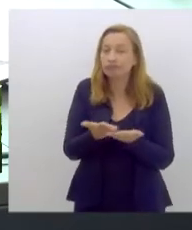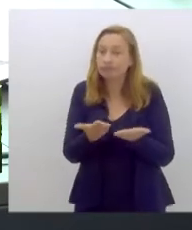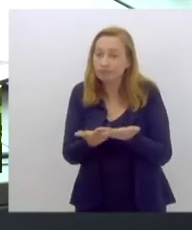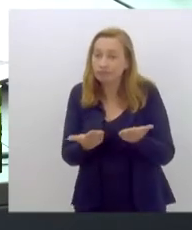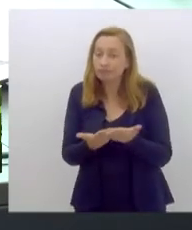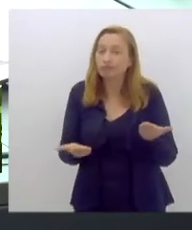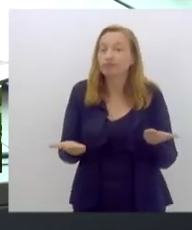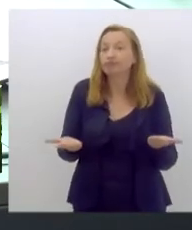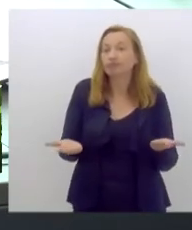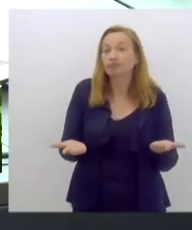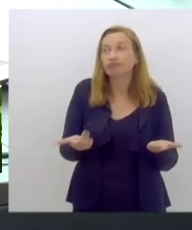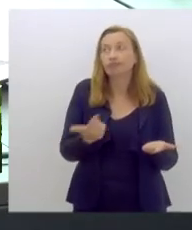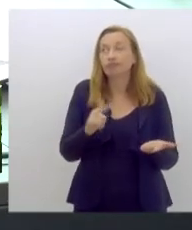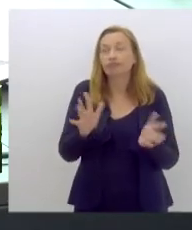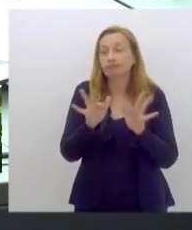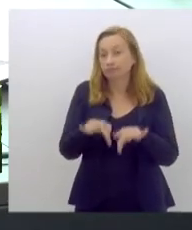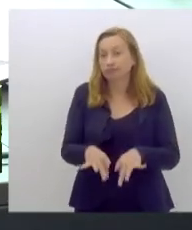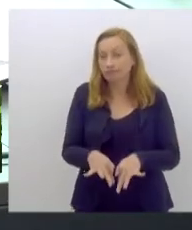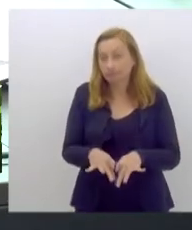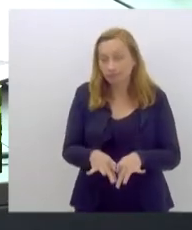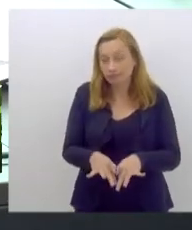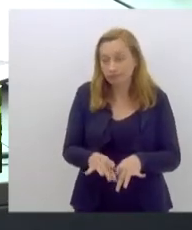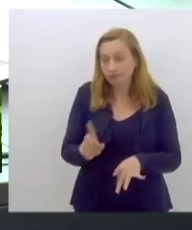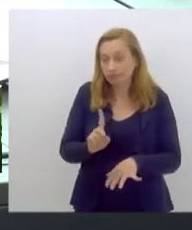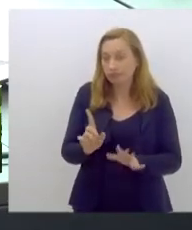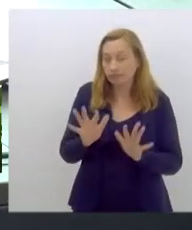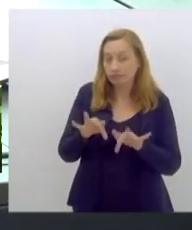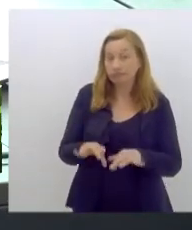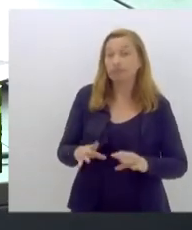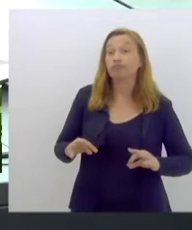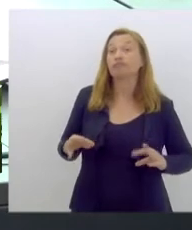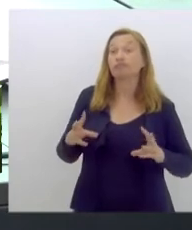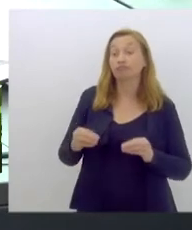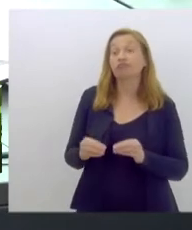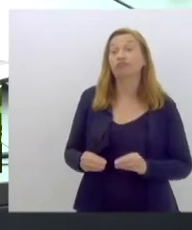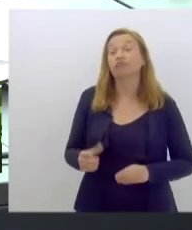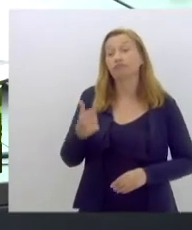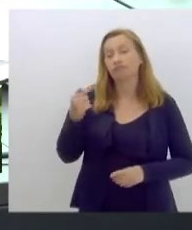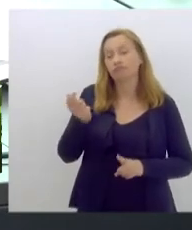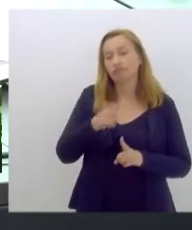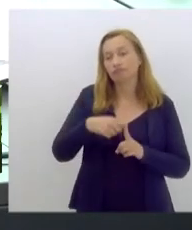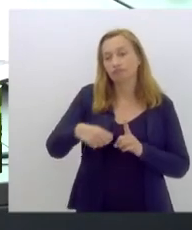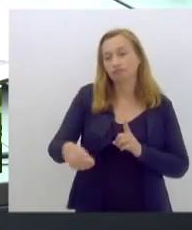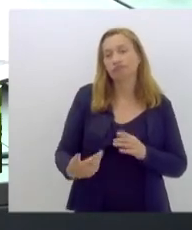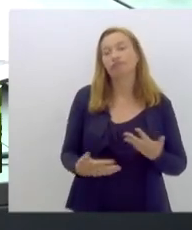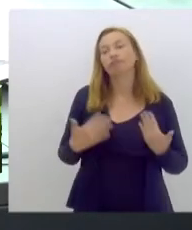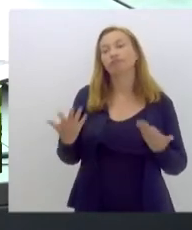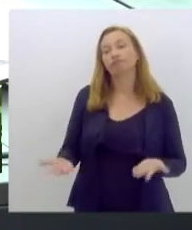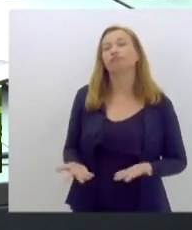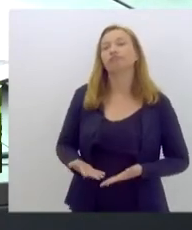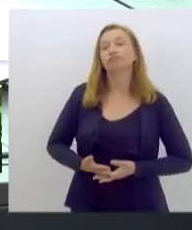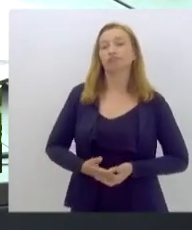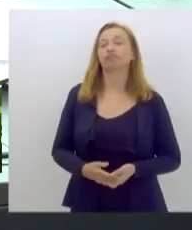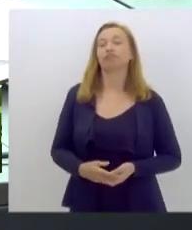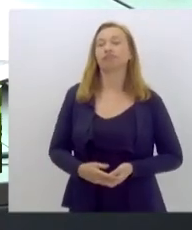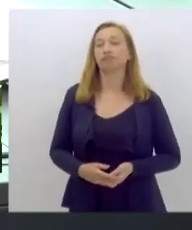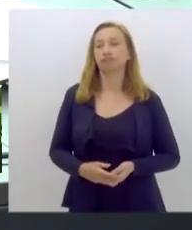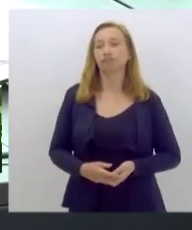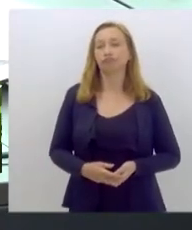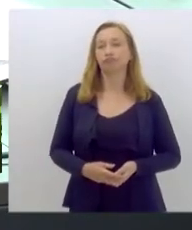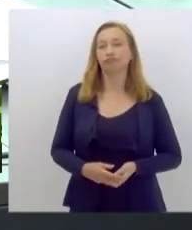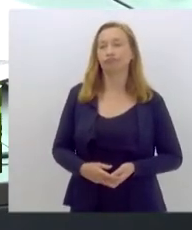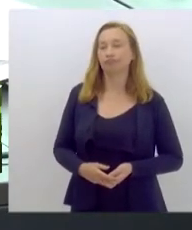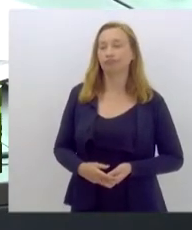ainda não fechou. A gente não completou os 7 meses, né? Além do mais,